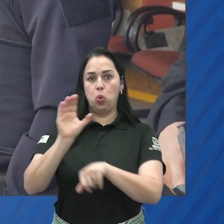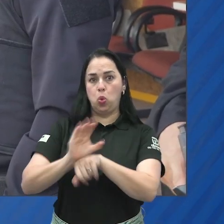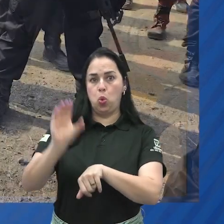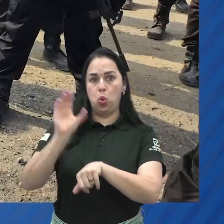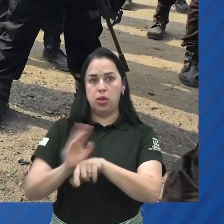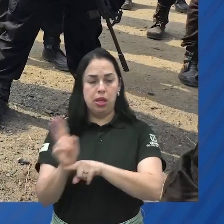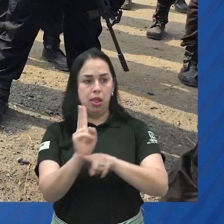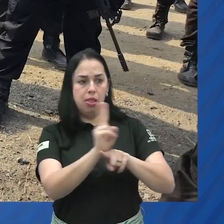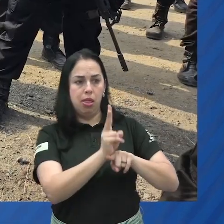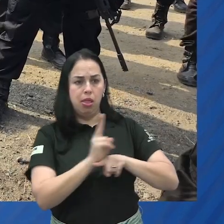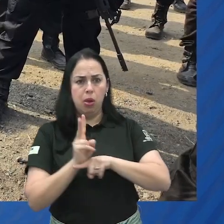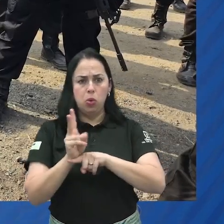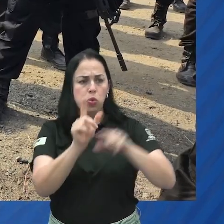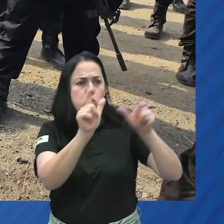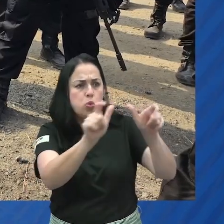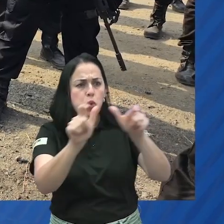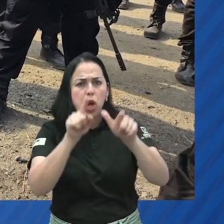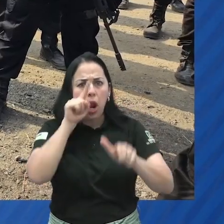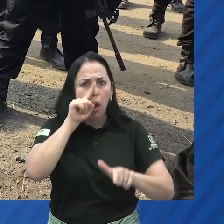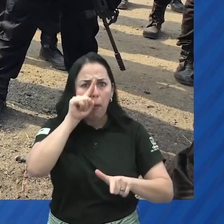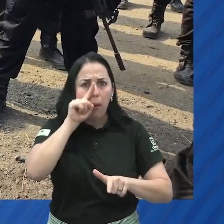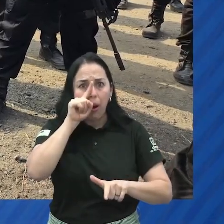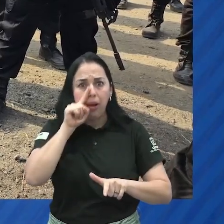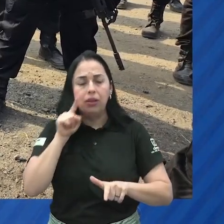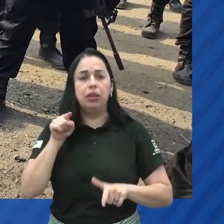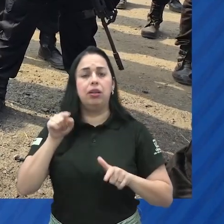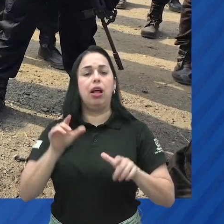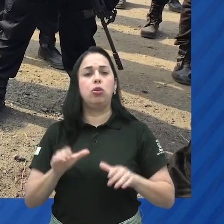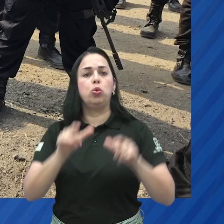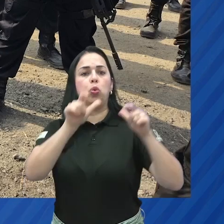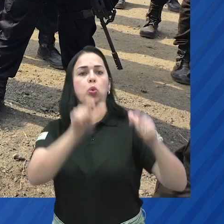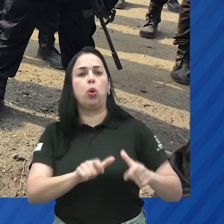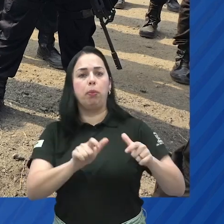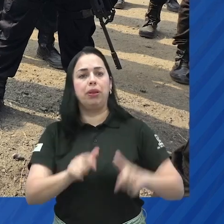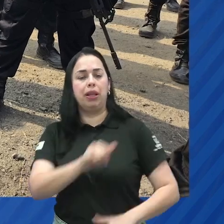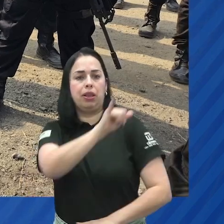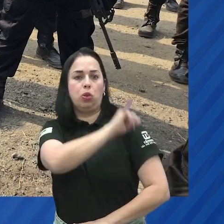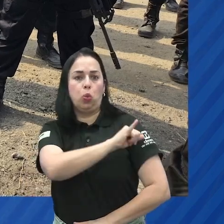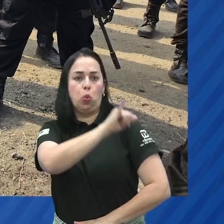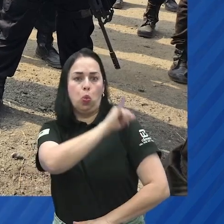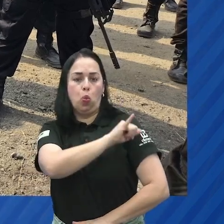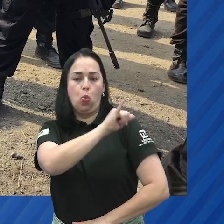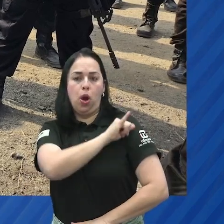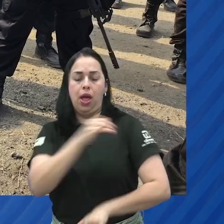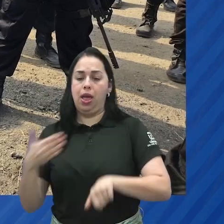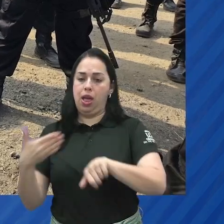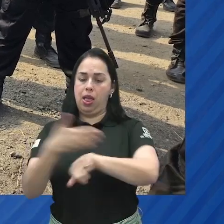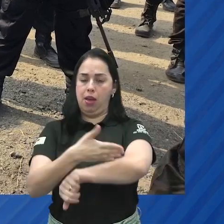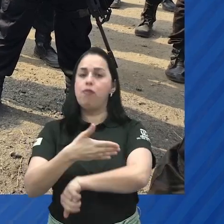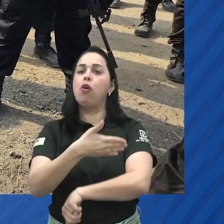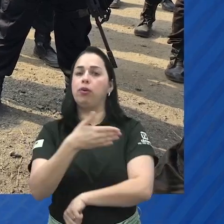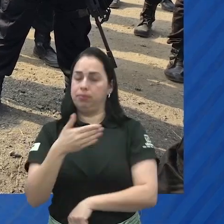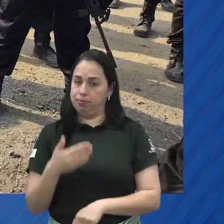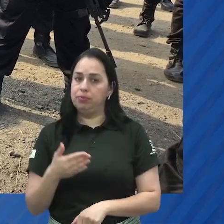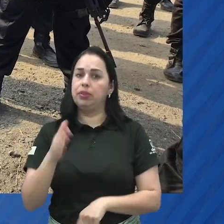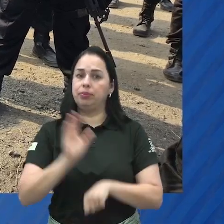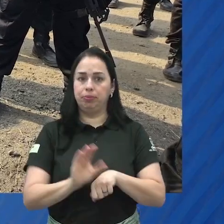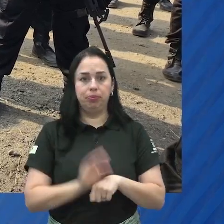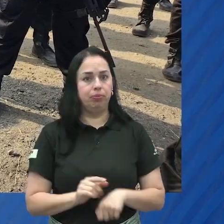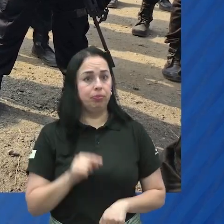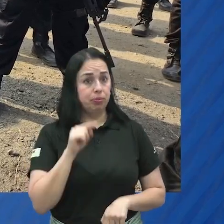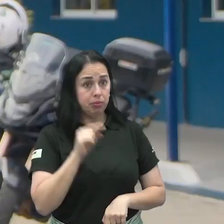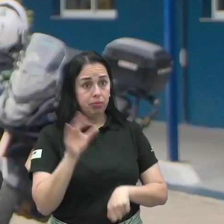4ª edição do curso de patrulhamento em áreas de alto risco, promovido pelo Comando de Operações Especiais da Polícia Militar do Estado do